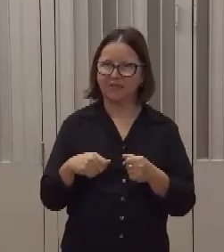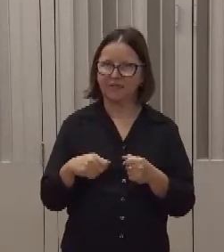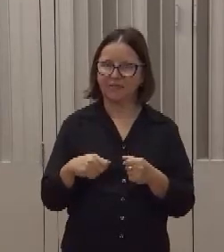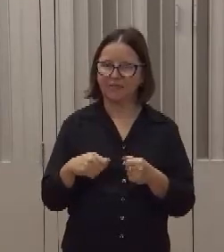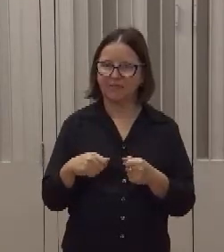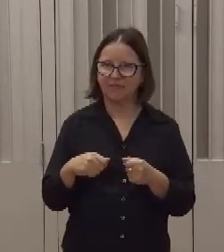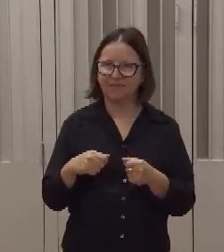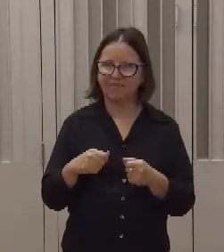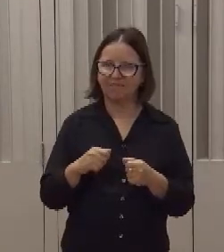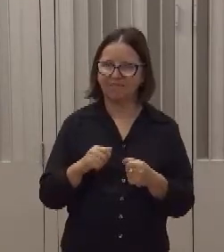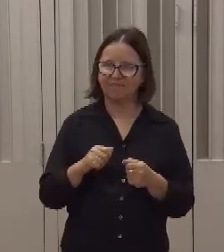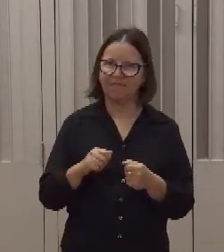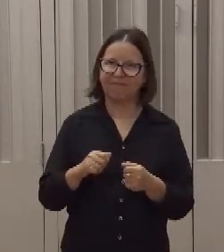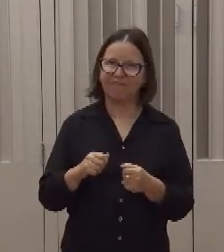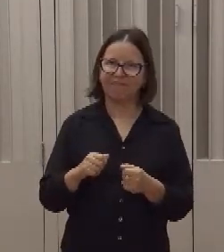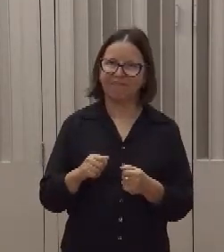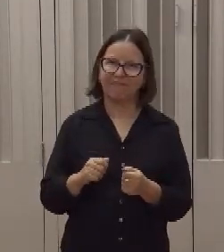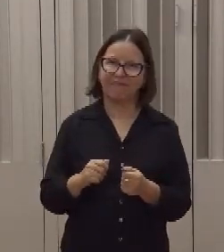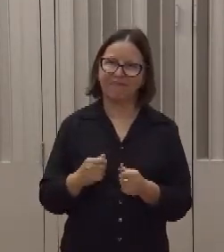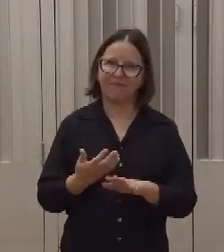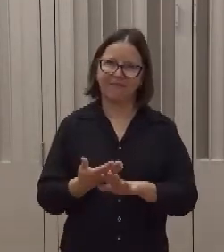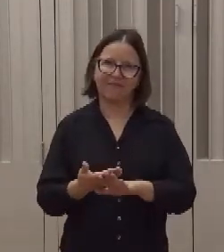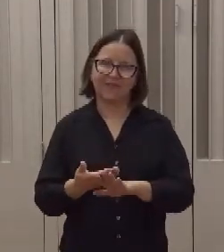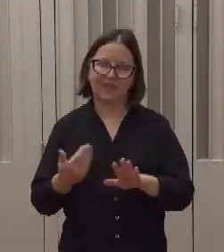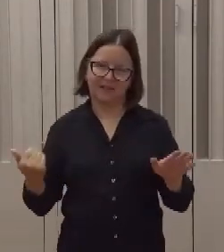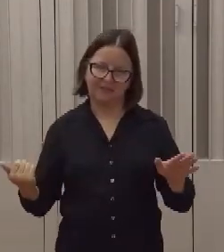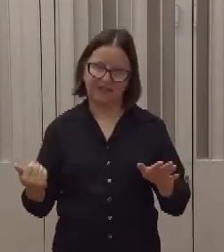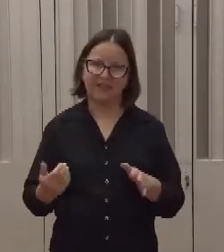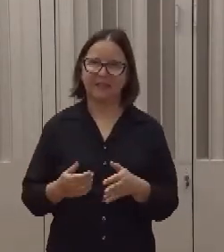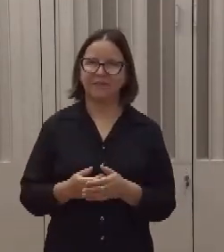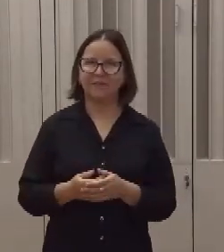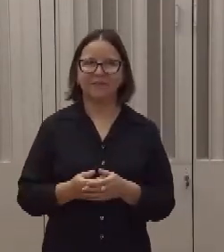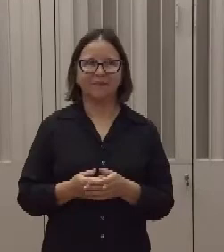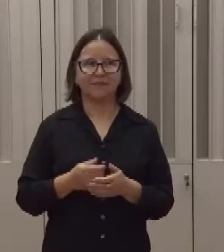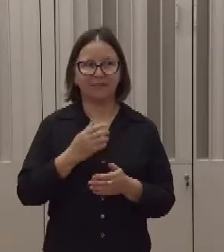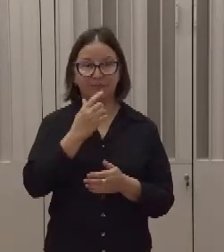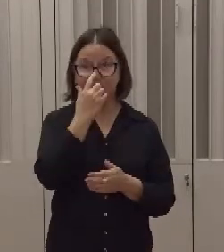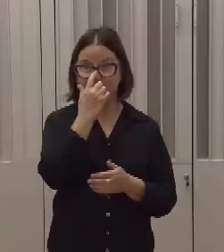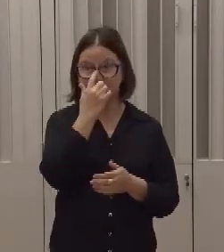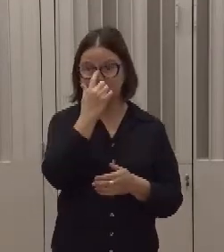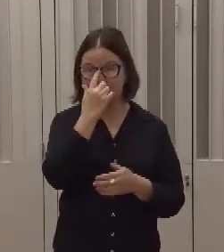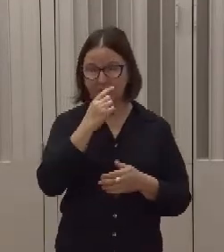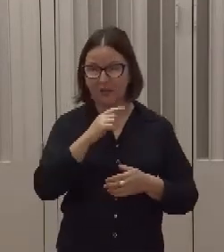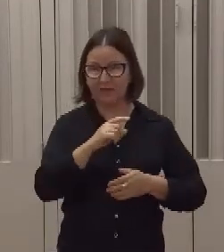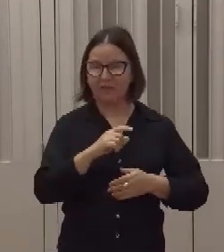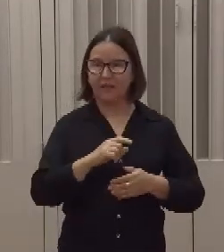gente. E nós compramos essa ideia, meus irmãos. A